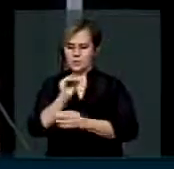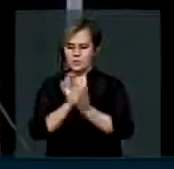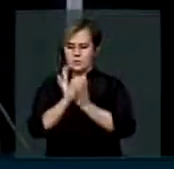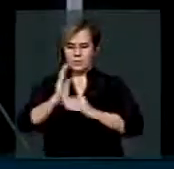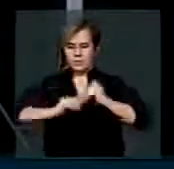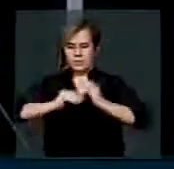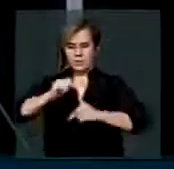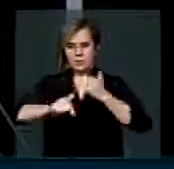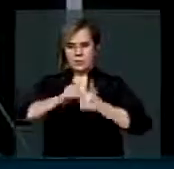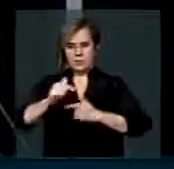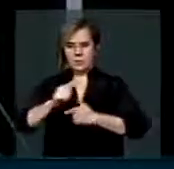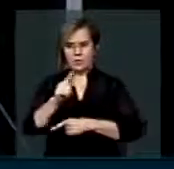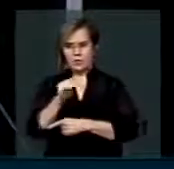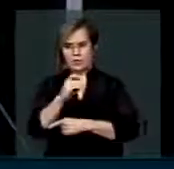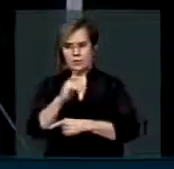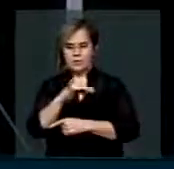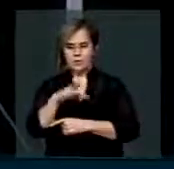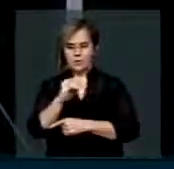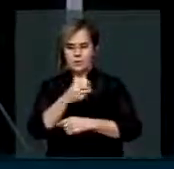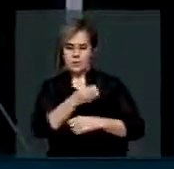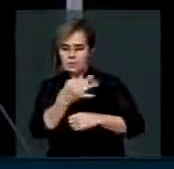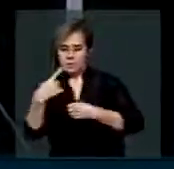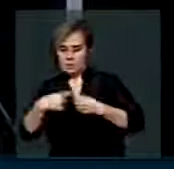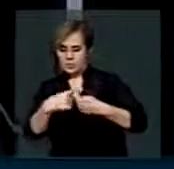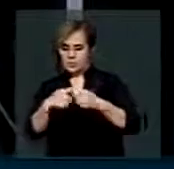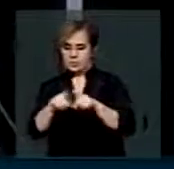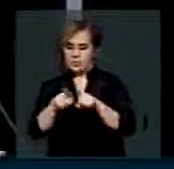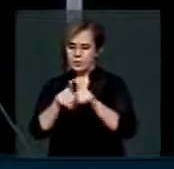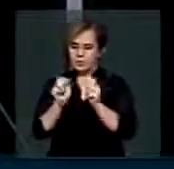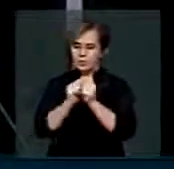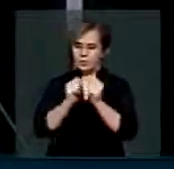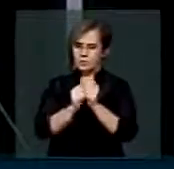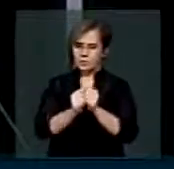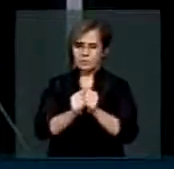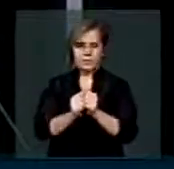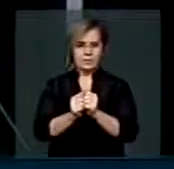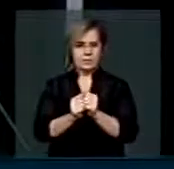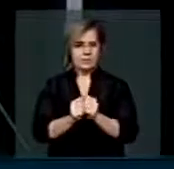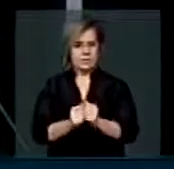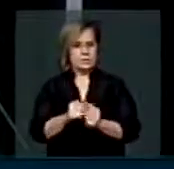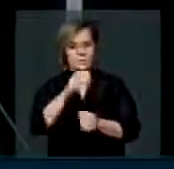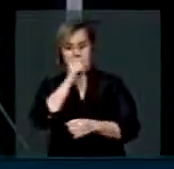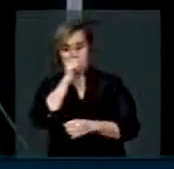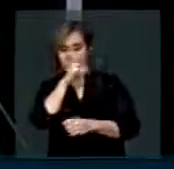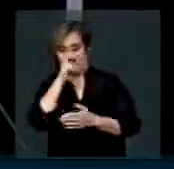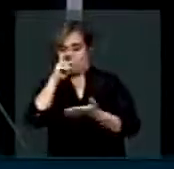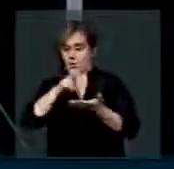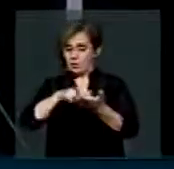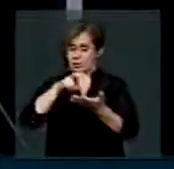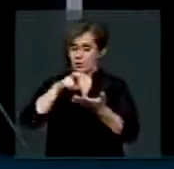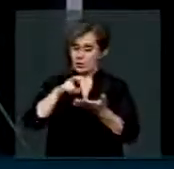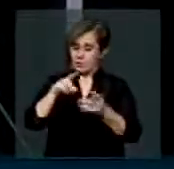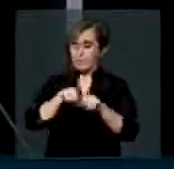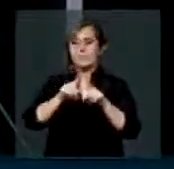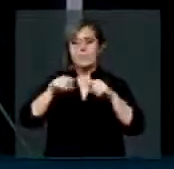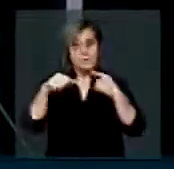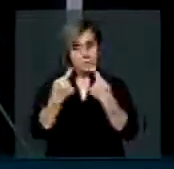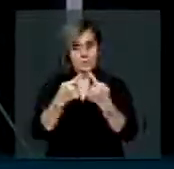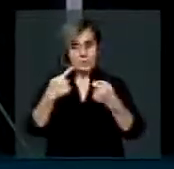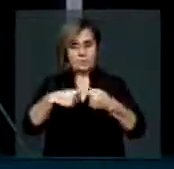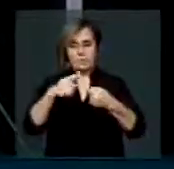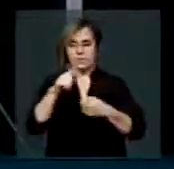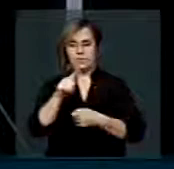Estreito, de Porto Franco, de Paraíso, de Campestre e de outros municípios. Sábado de manhã, reuni em